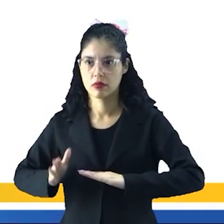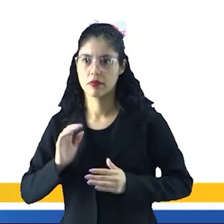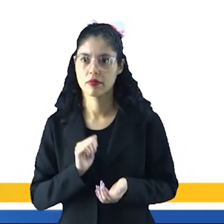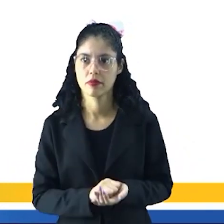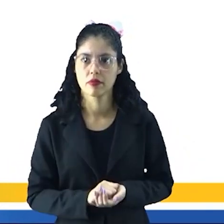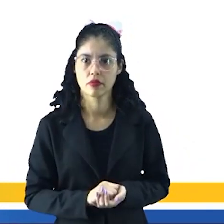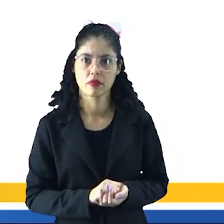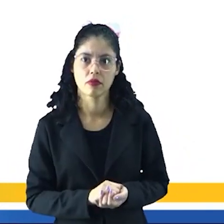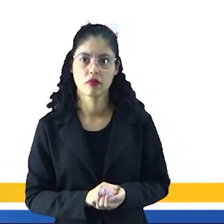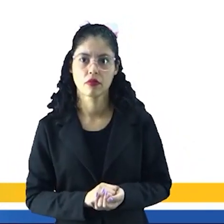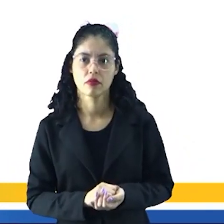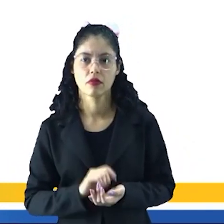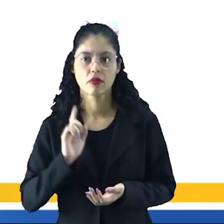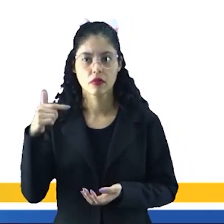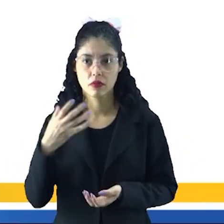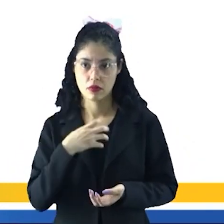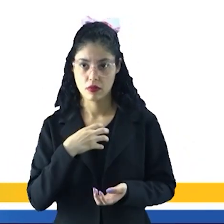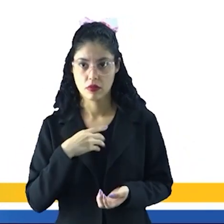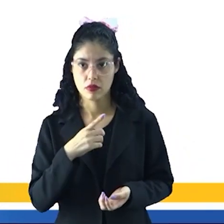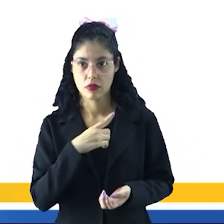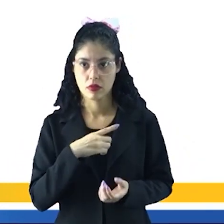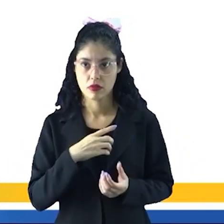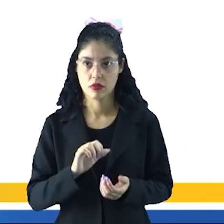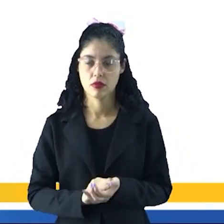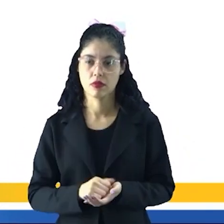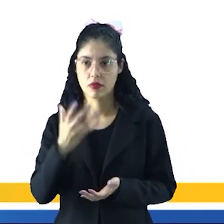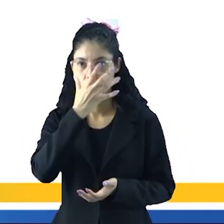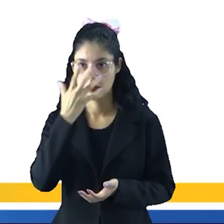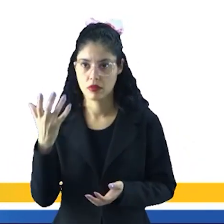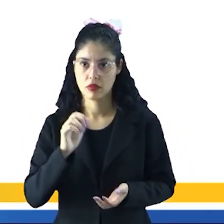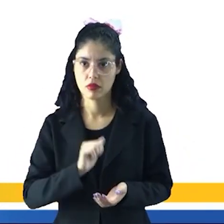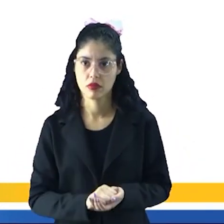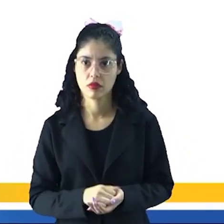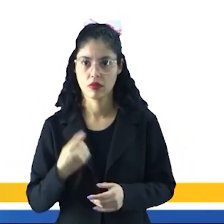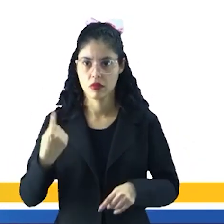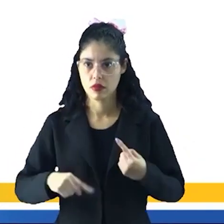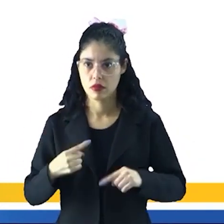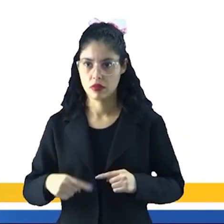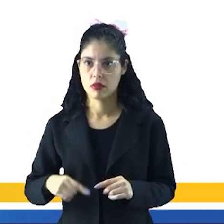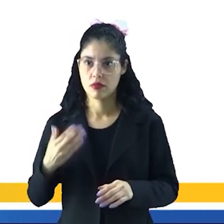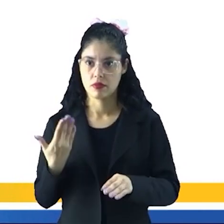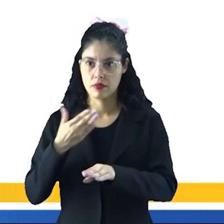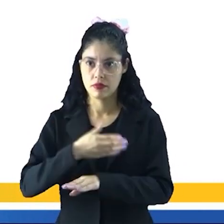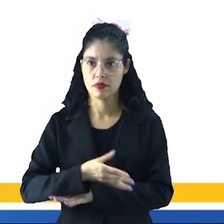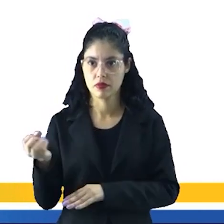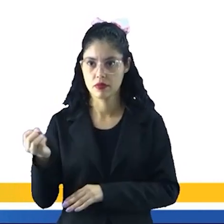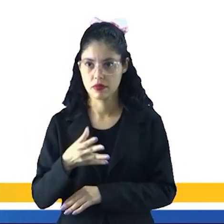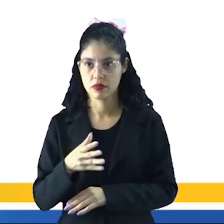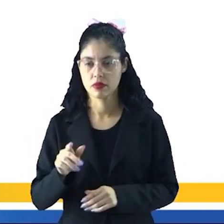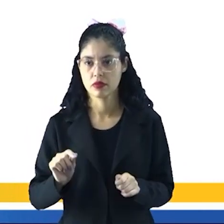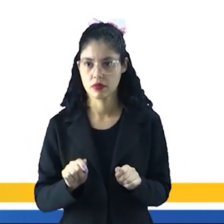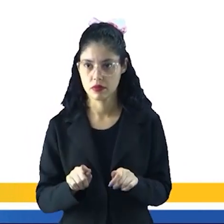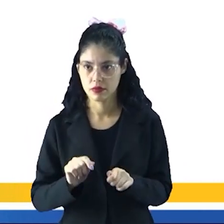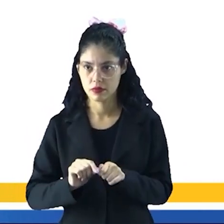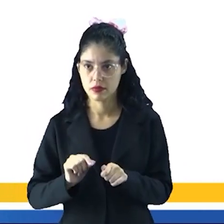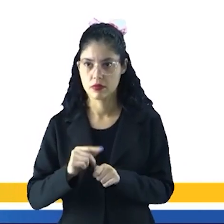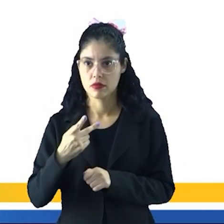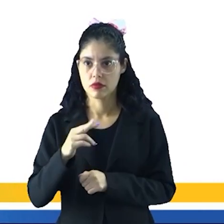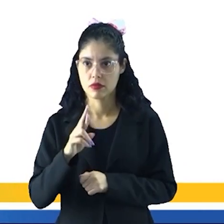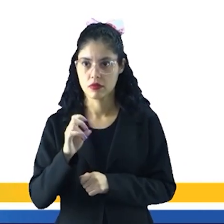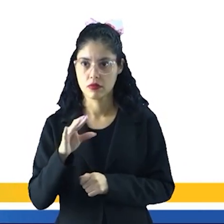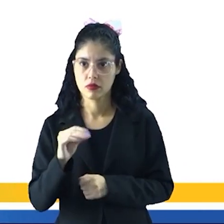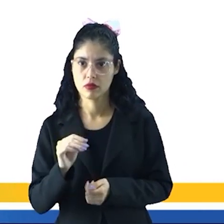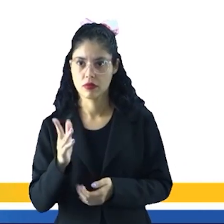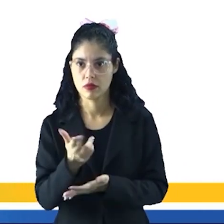artística contemporânea. Suas obras, naquele momento, tinham um caráter de contestação política e se inseriram nas novas